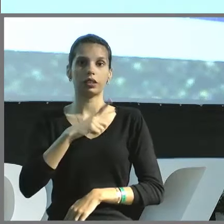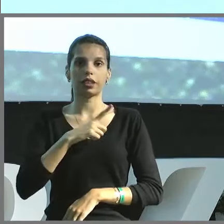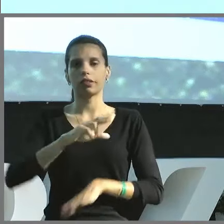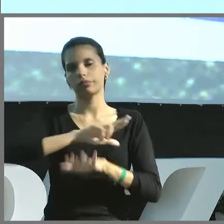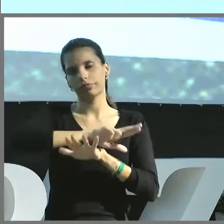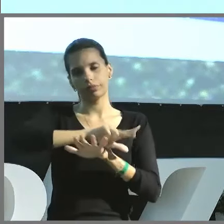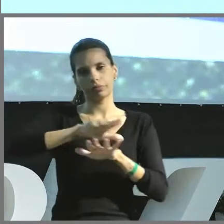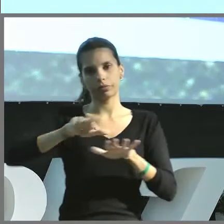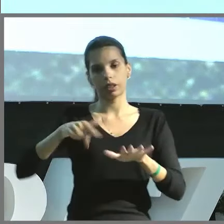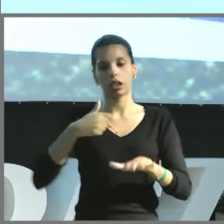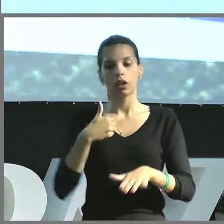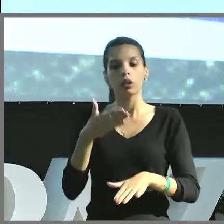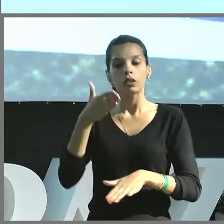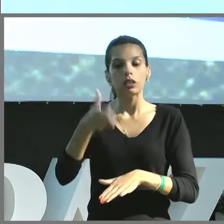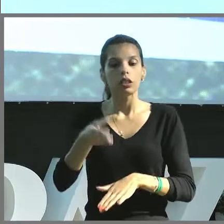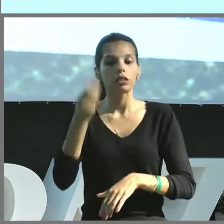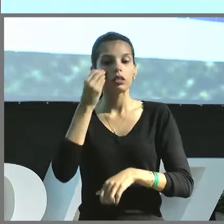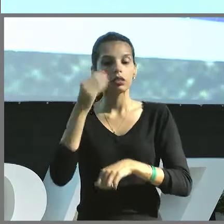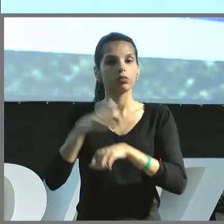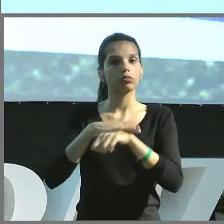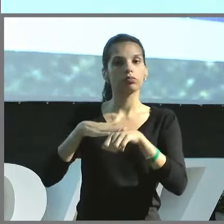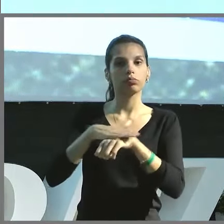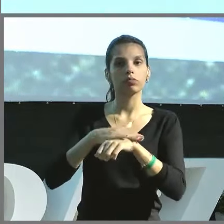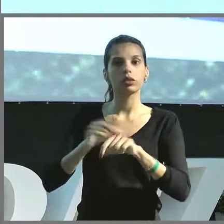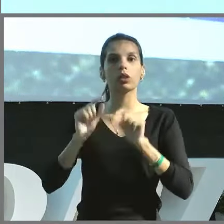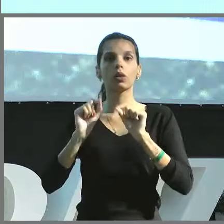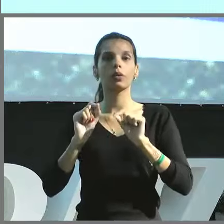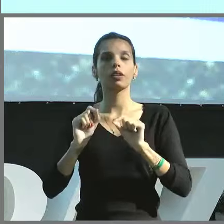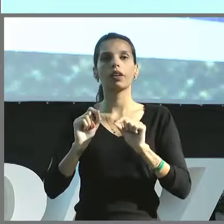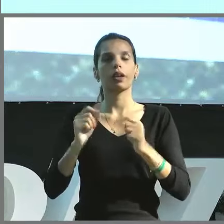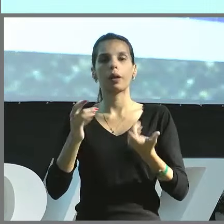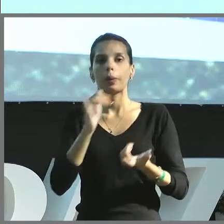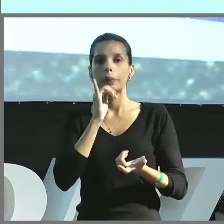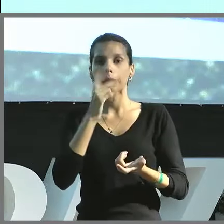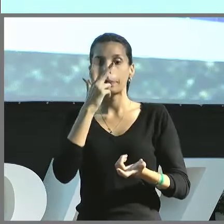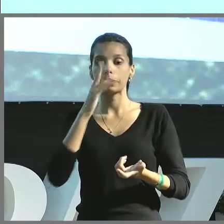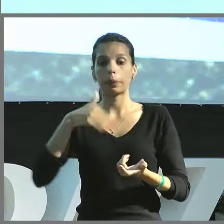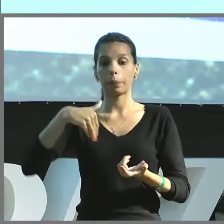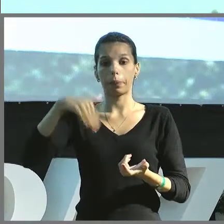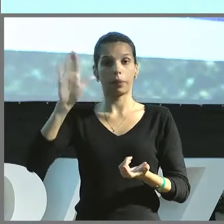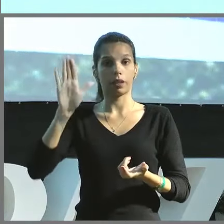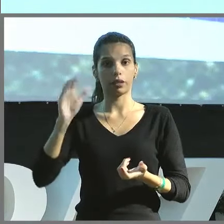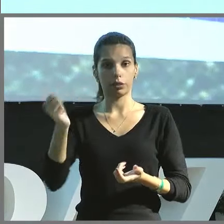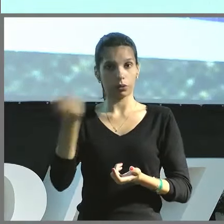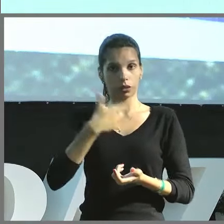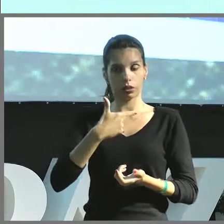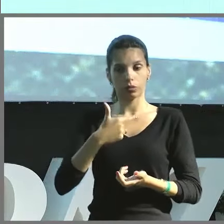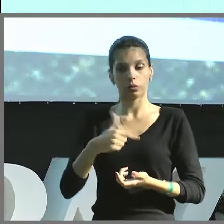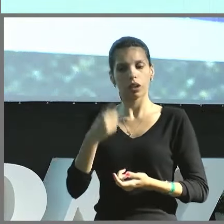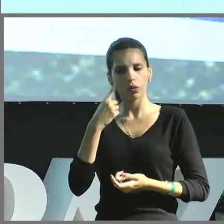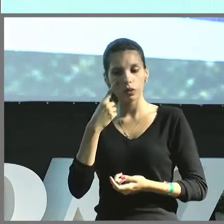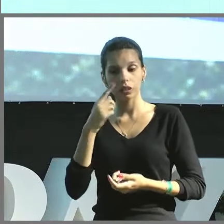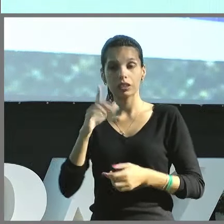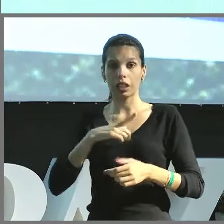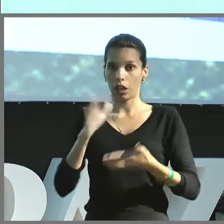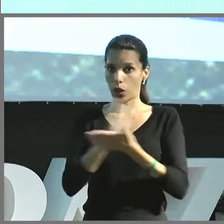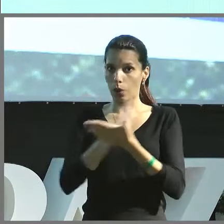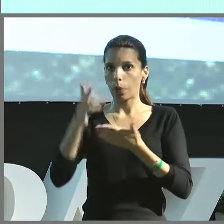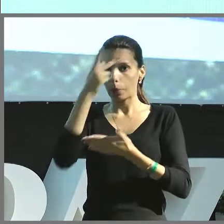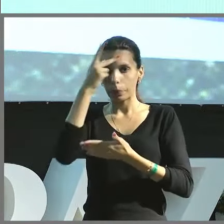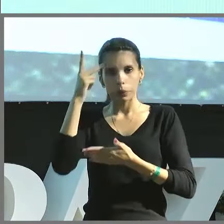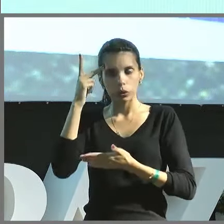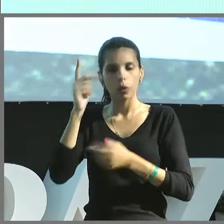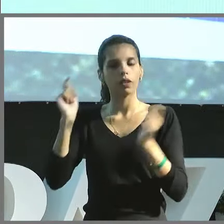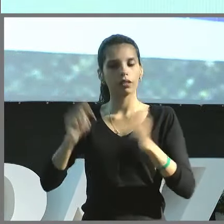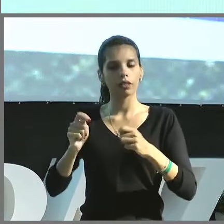A gente vai, eu digo: e aí, o que é que tu fazes quando alguém tem dono? Eu vejo se é mais forte que eu. Se é, eu deixo. Agora tem gente que é gente